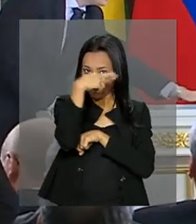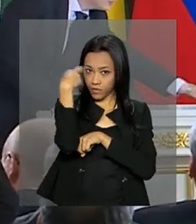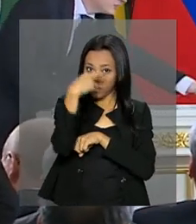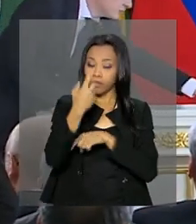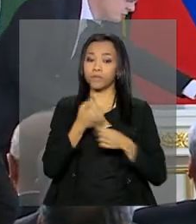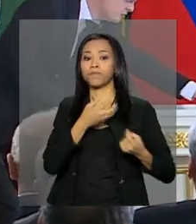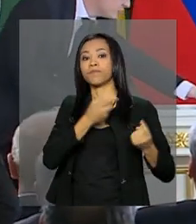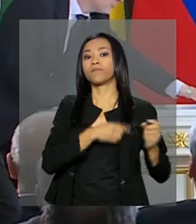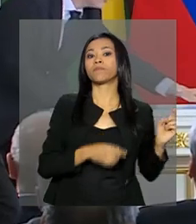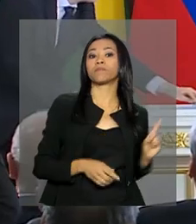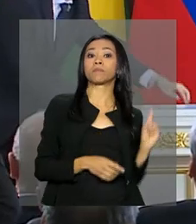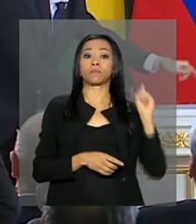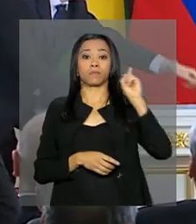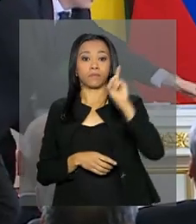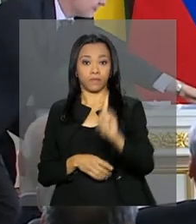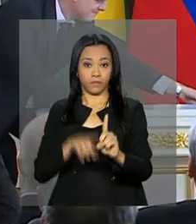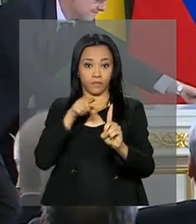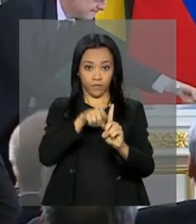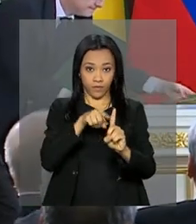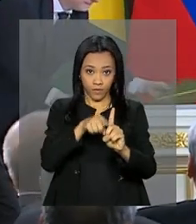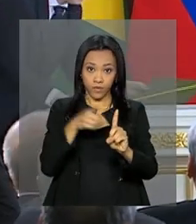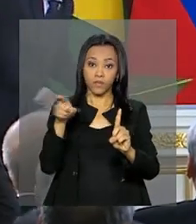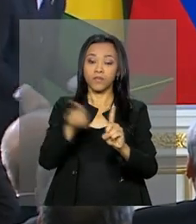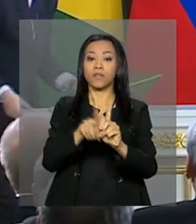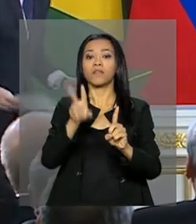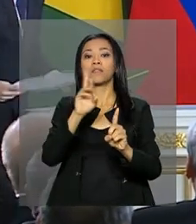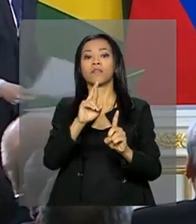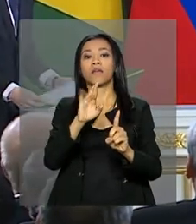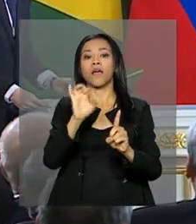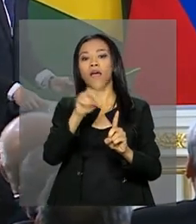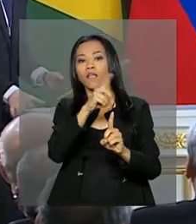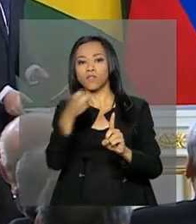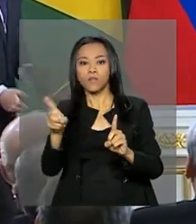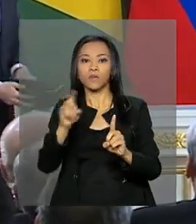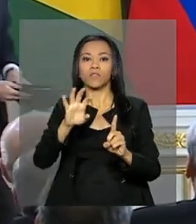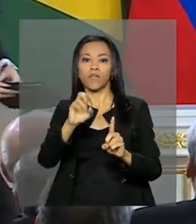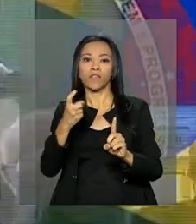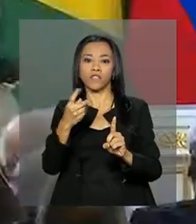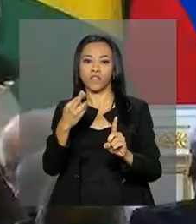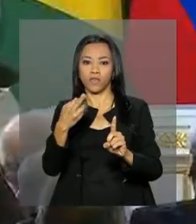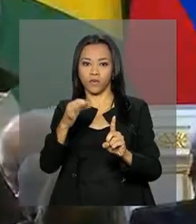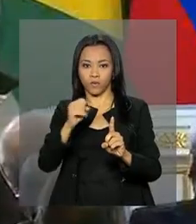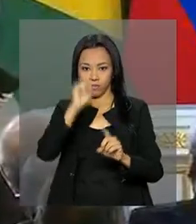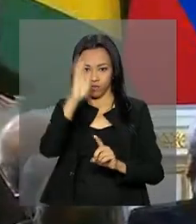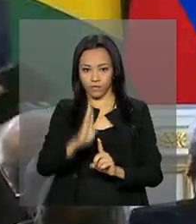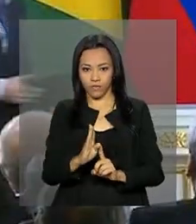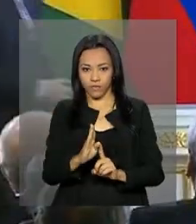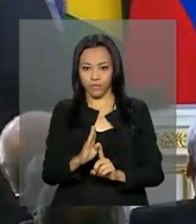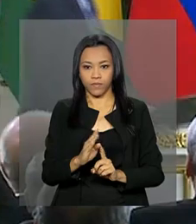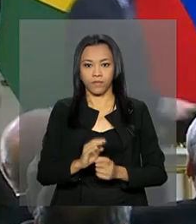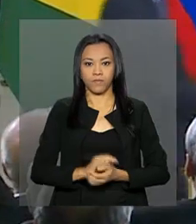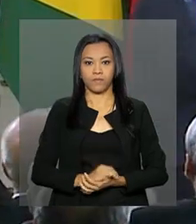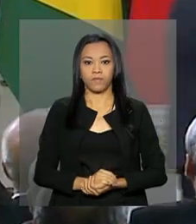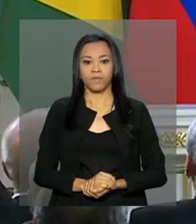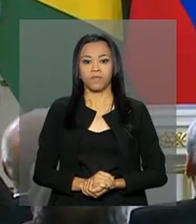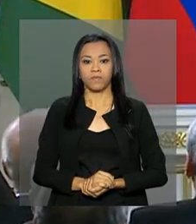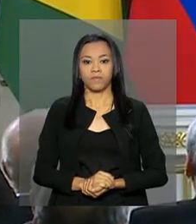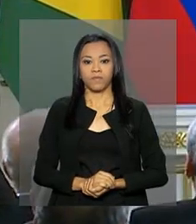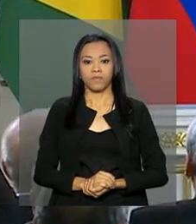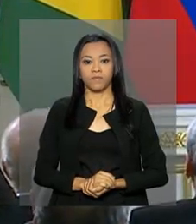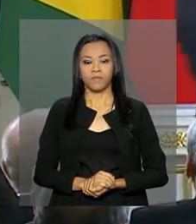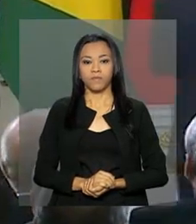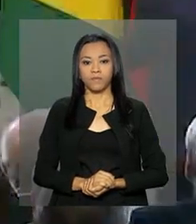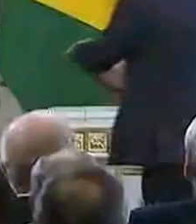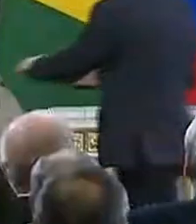das Relações Exteriores da República Federativa do Brasil, Aloysio Nunes Ferreira Filho, assina Memorando de Entendimento entre